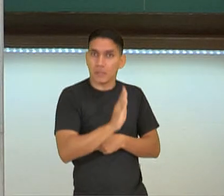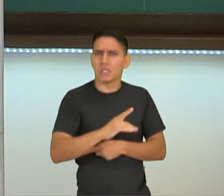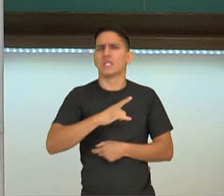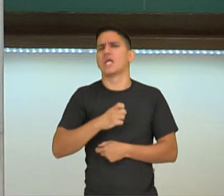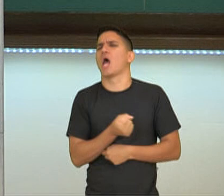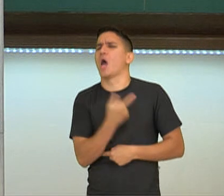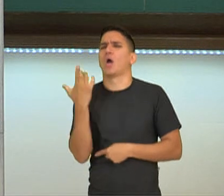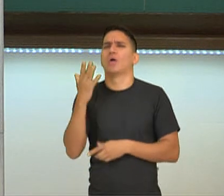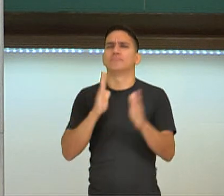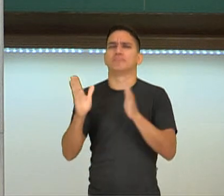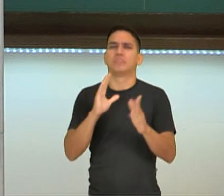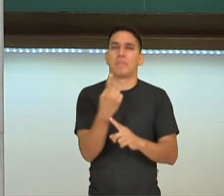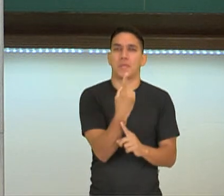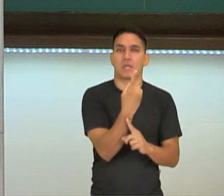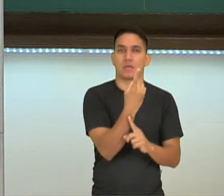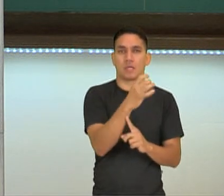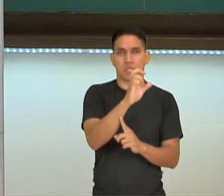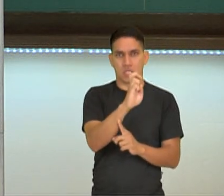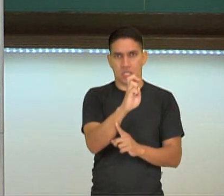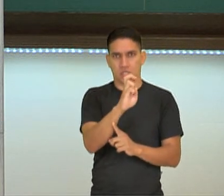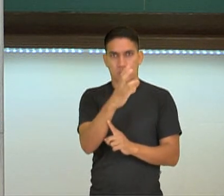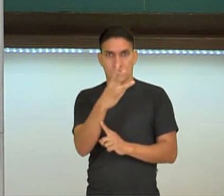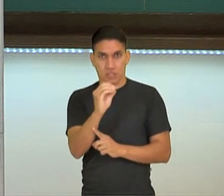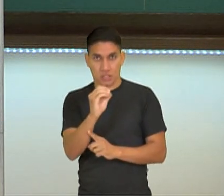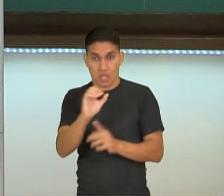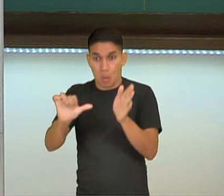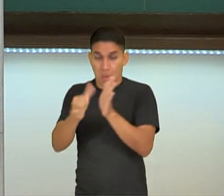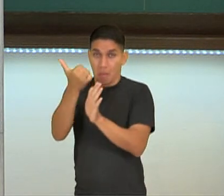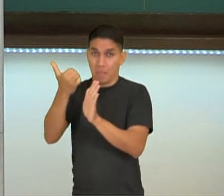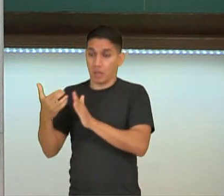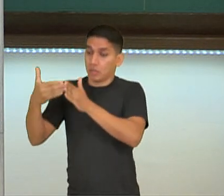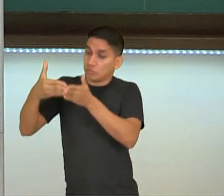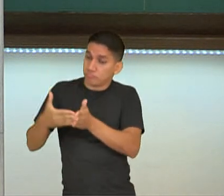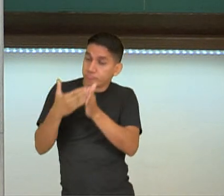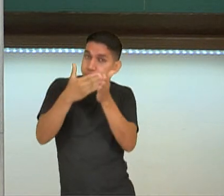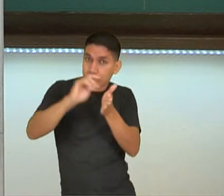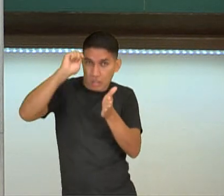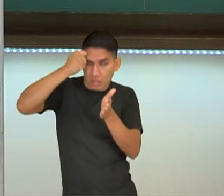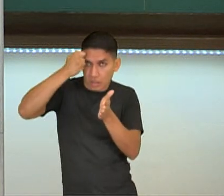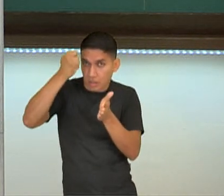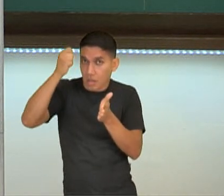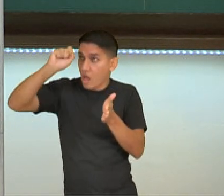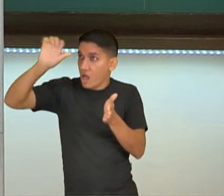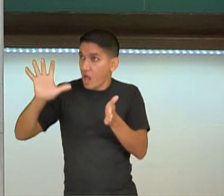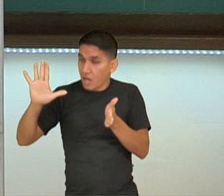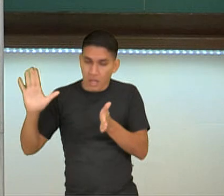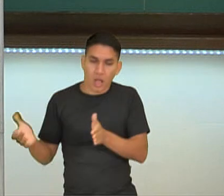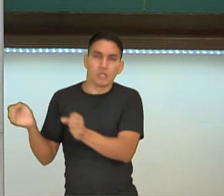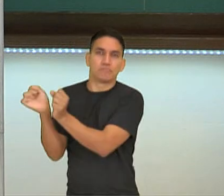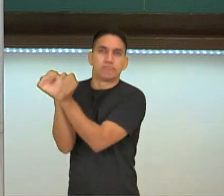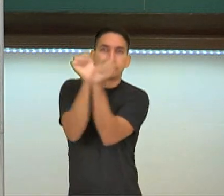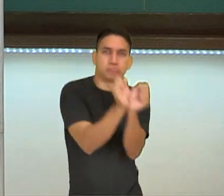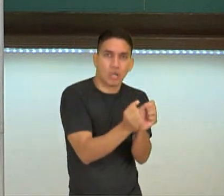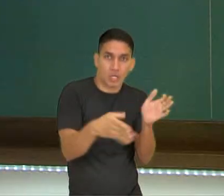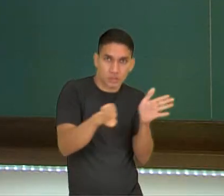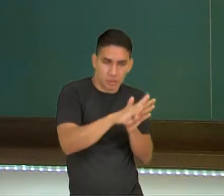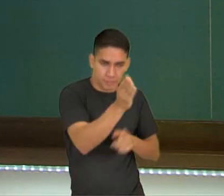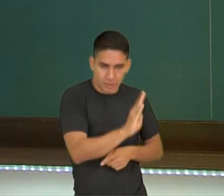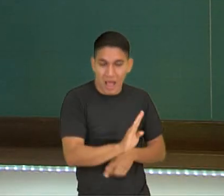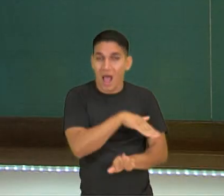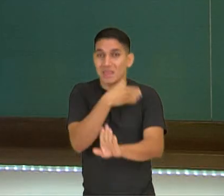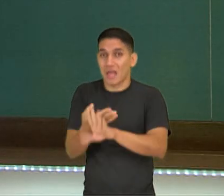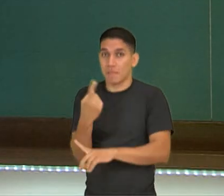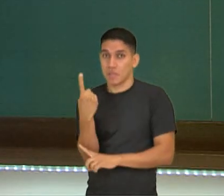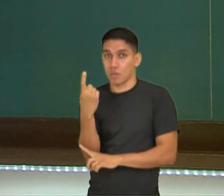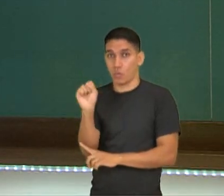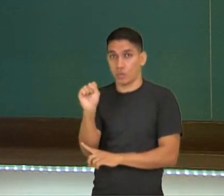entre 1530, entre o primeiro navio africano, negreiro africano, trazendo escravizados para o Brasil, até